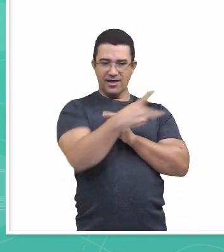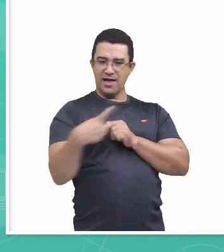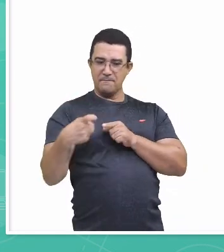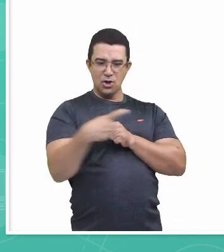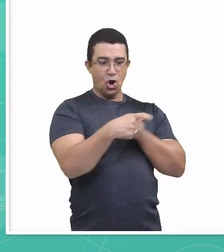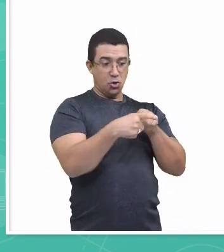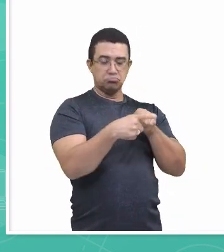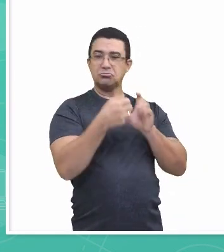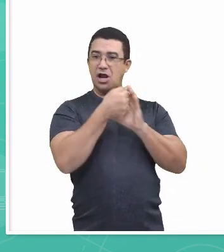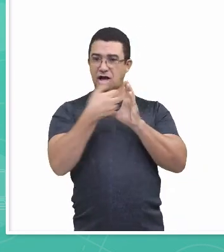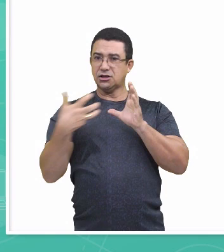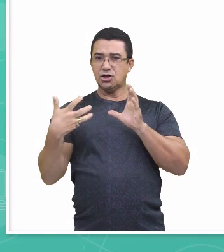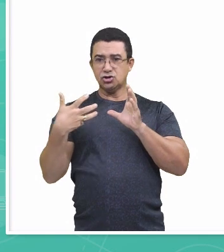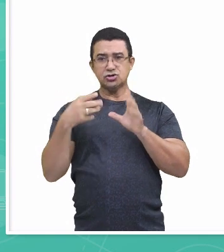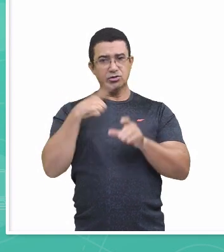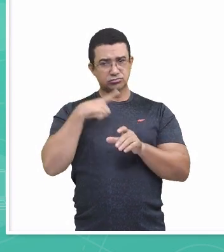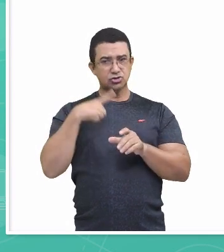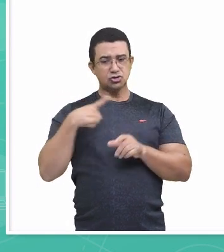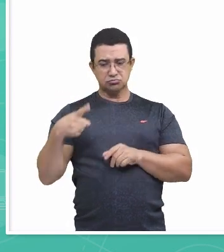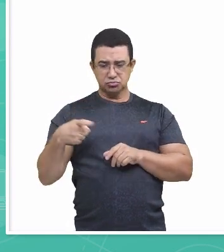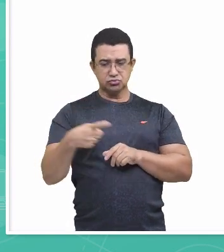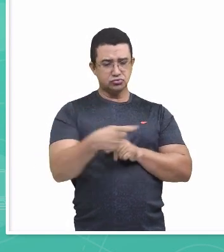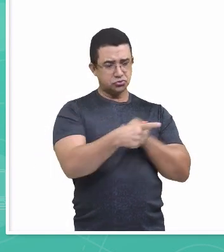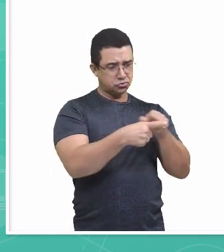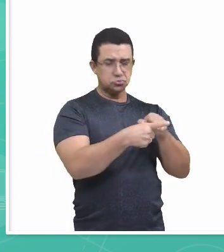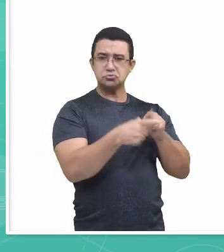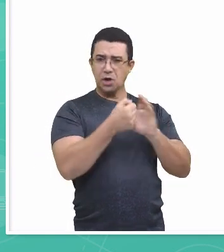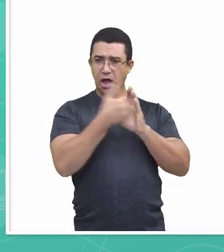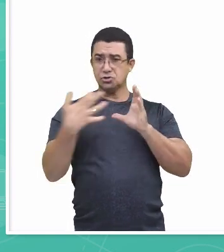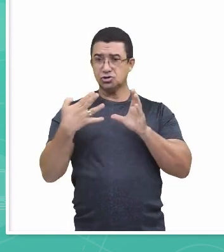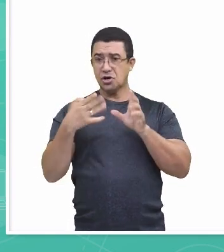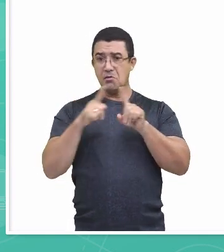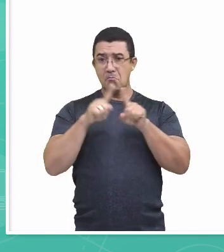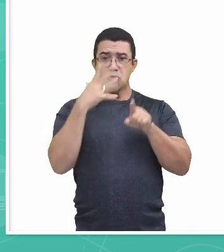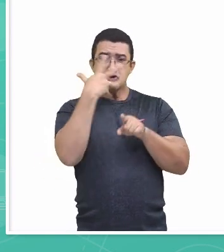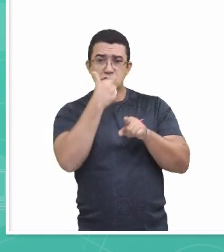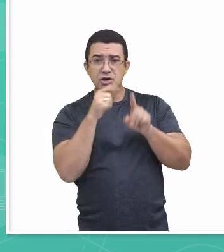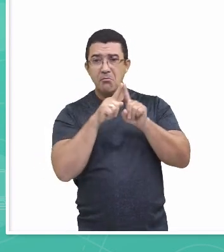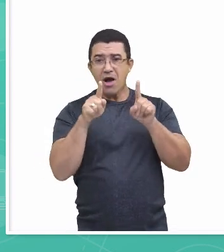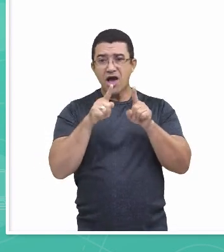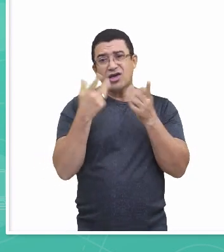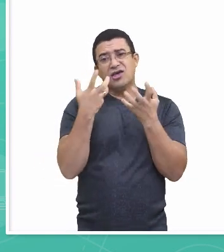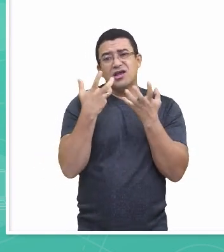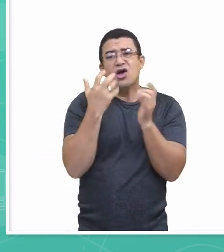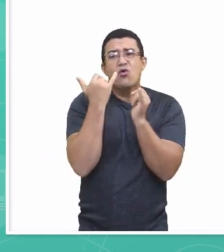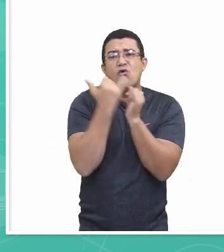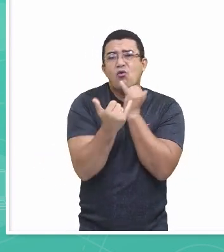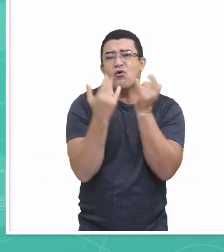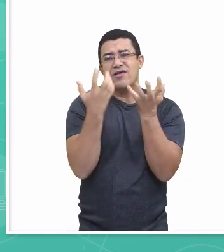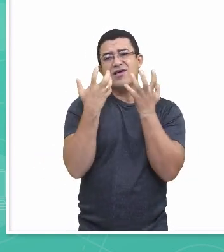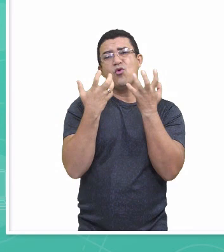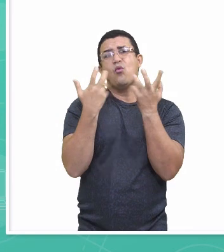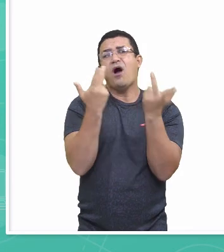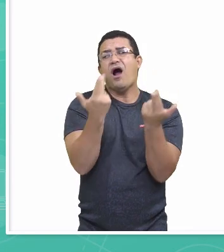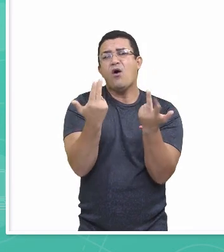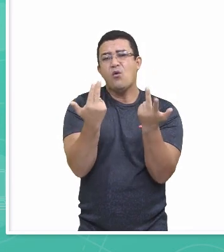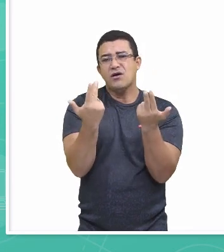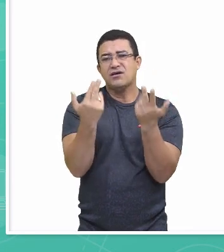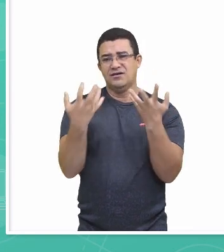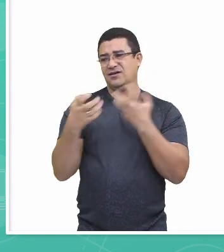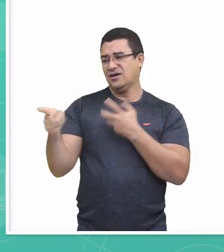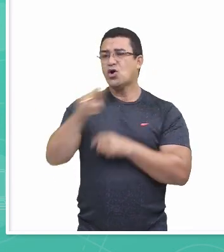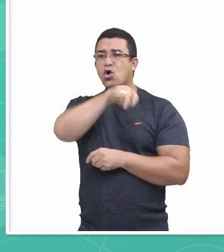né? Minhoca também tinha as suas belezas. A sua beleza. Por querer ser como a serpente, perdeu a vida que tinha